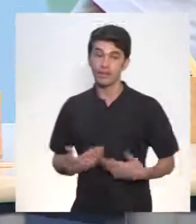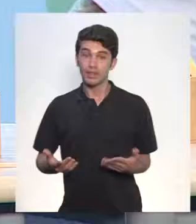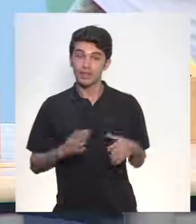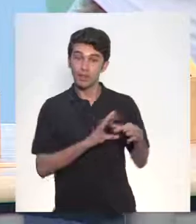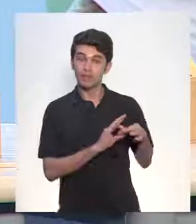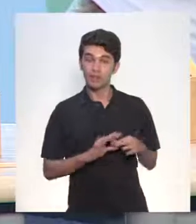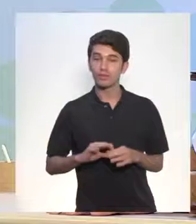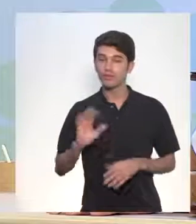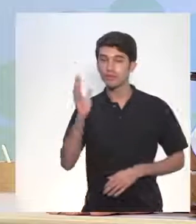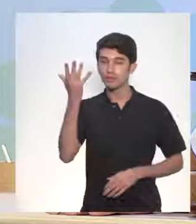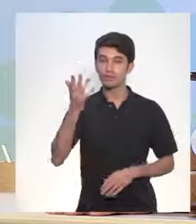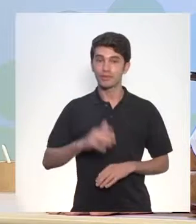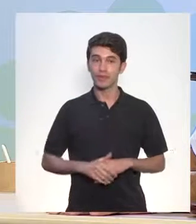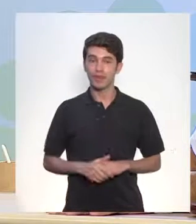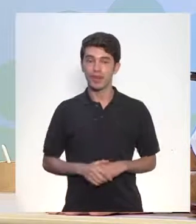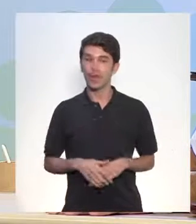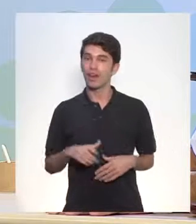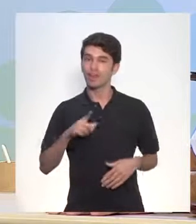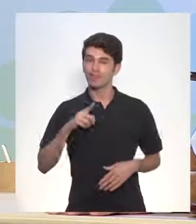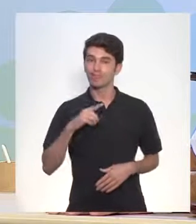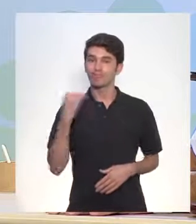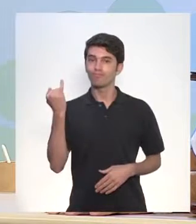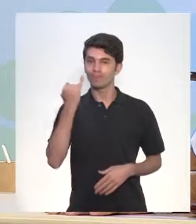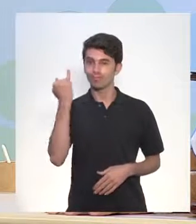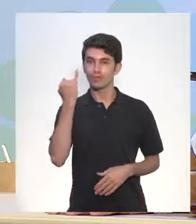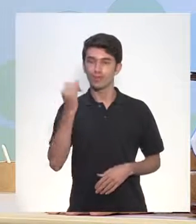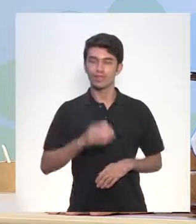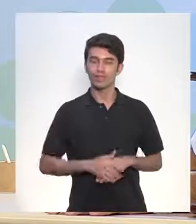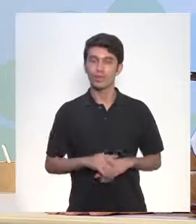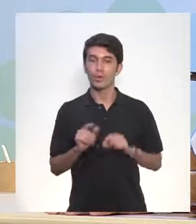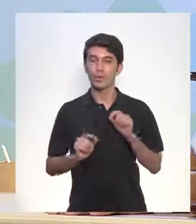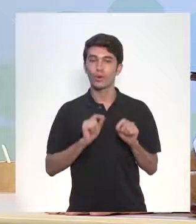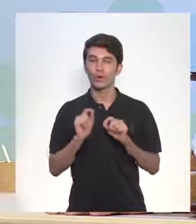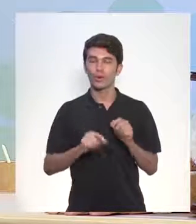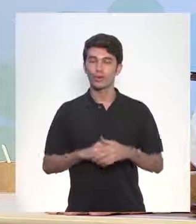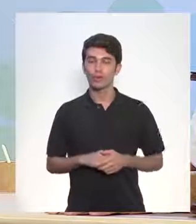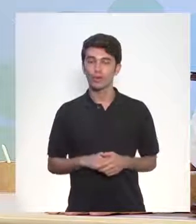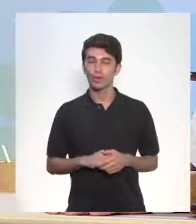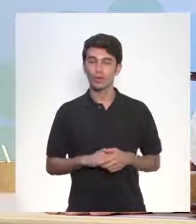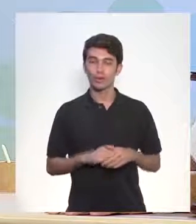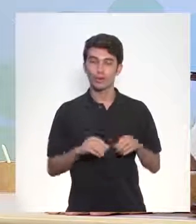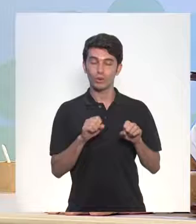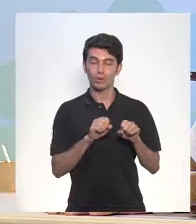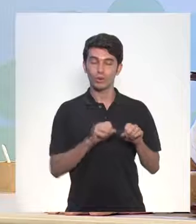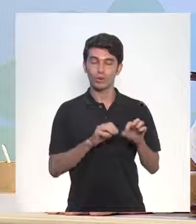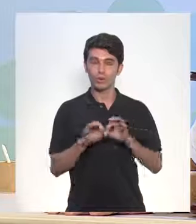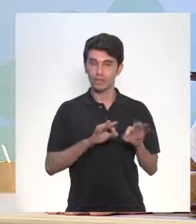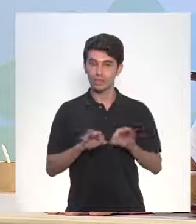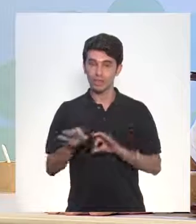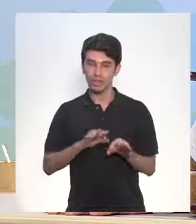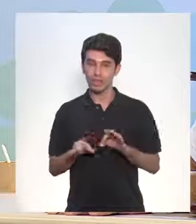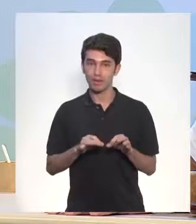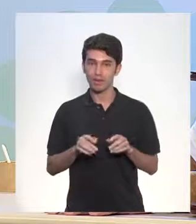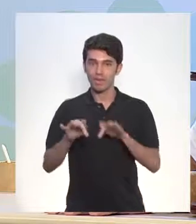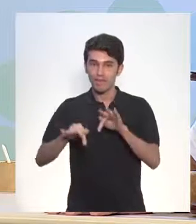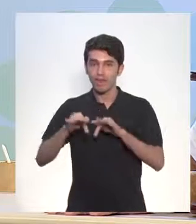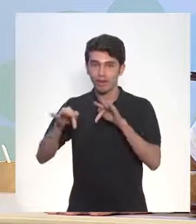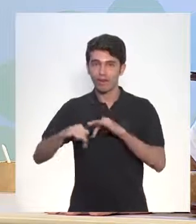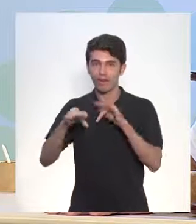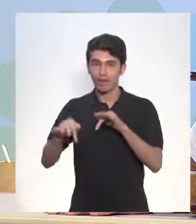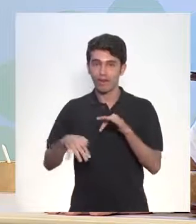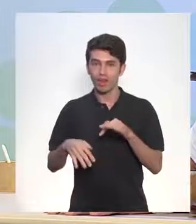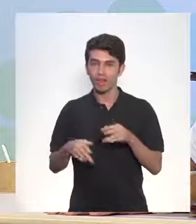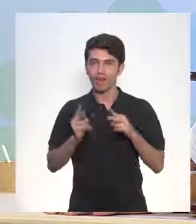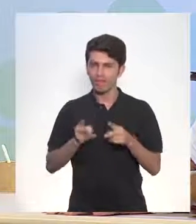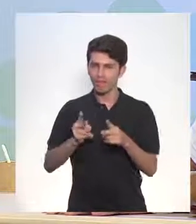acontece? Nós temos uma questão importante aqui também. O sistema feudal, ele não consegue se manter por muito tempo.